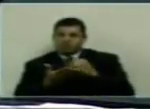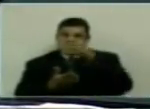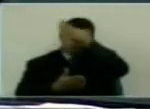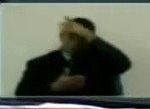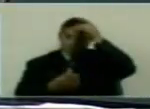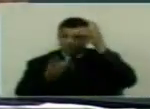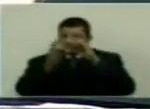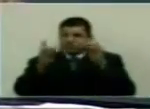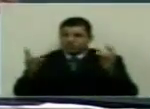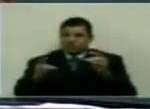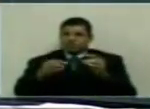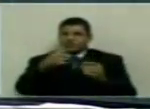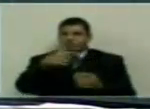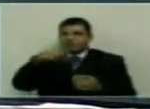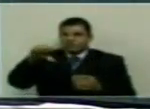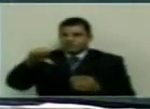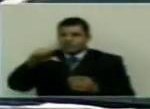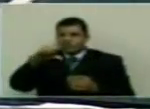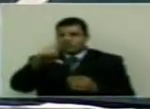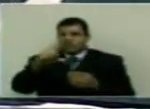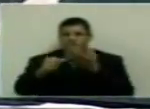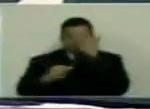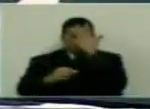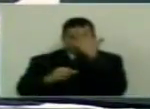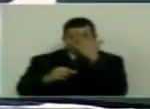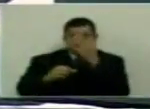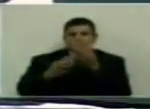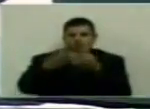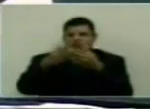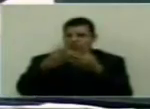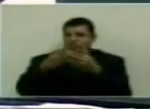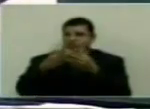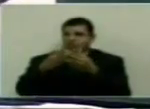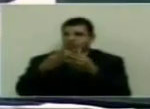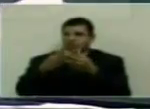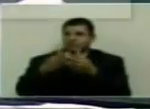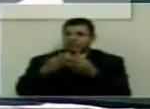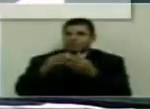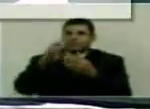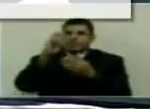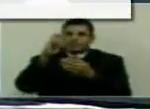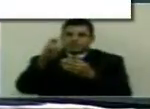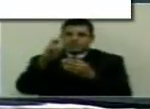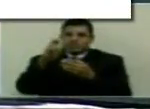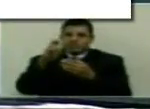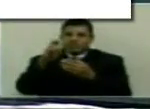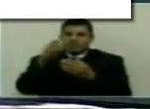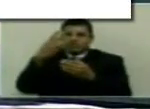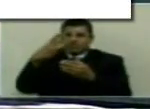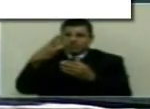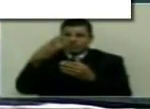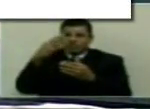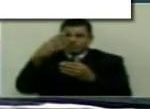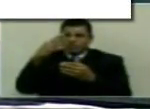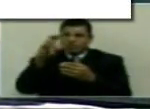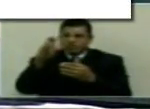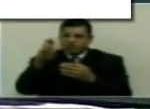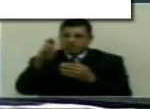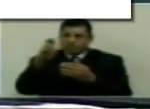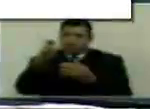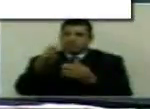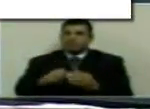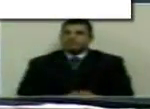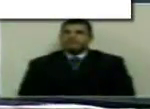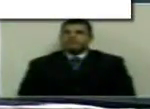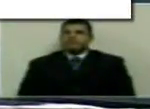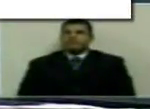Energia, de 29 de fevereiro de 2012, eu peço que passem para o item 5. O item 3 e o item 4 é a